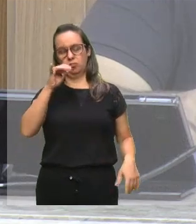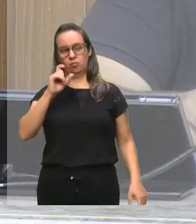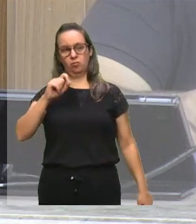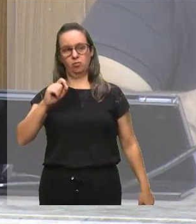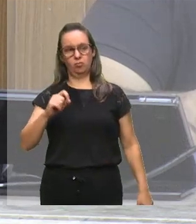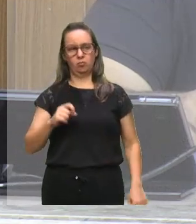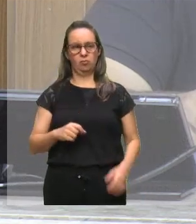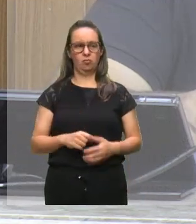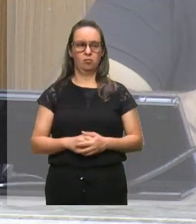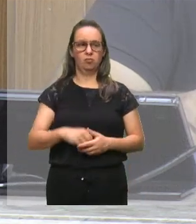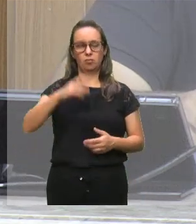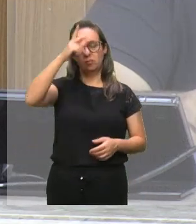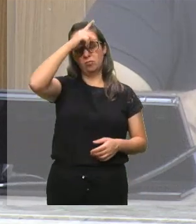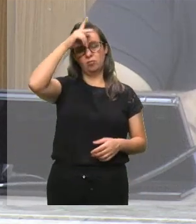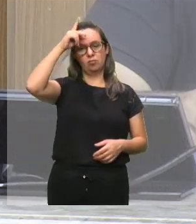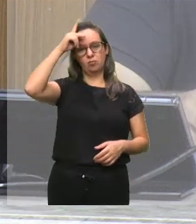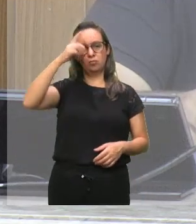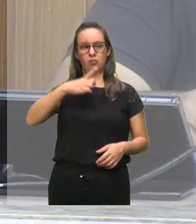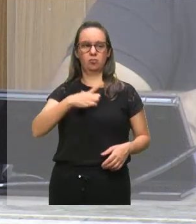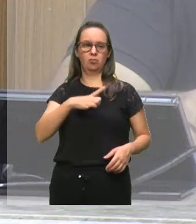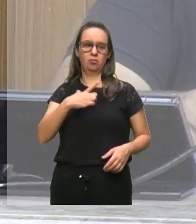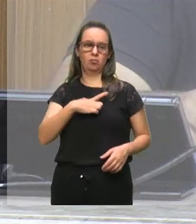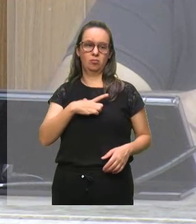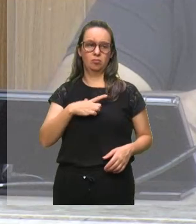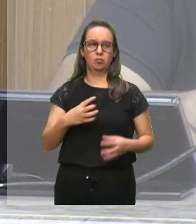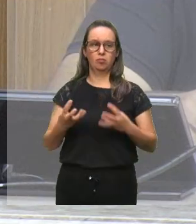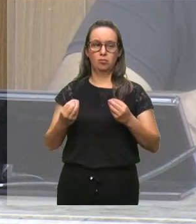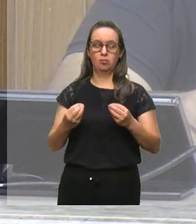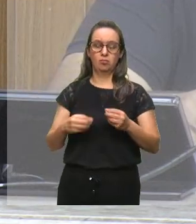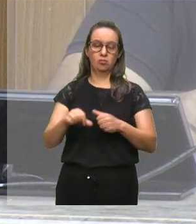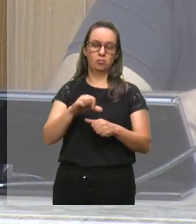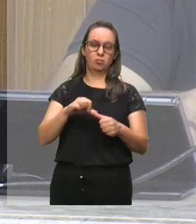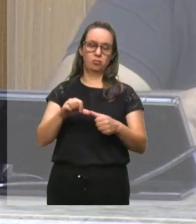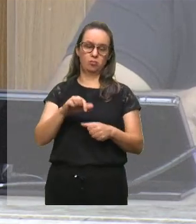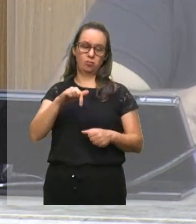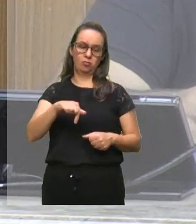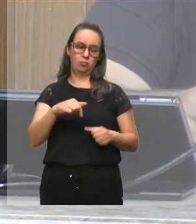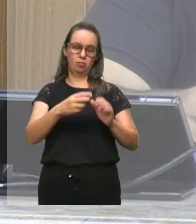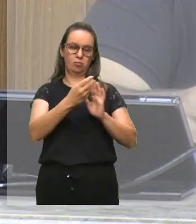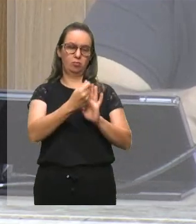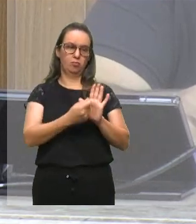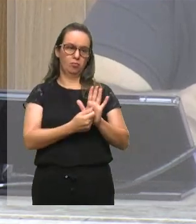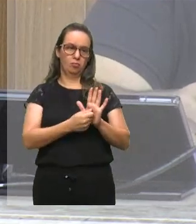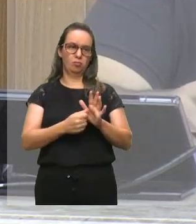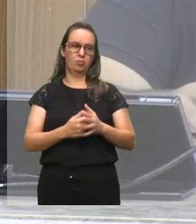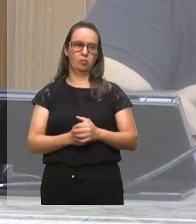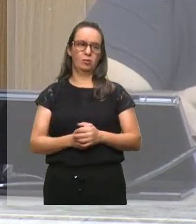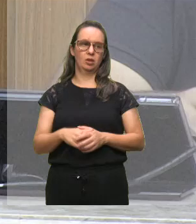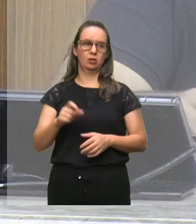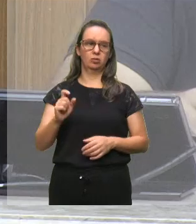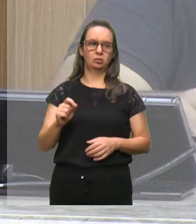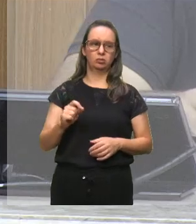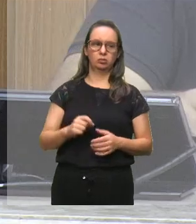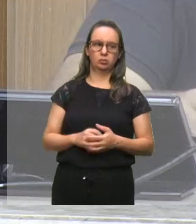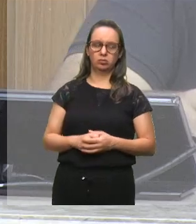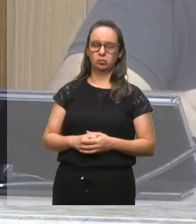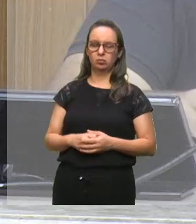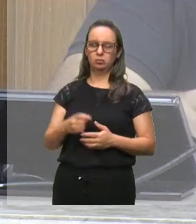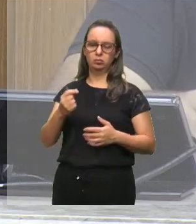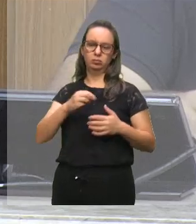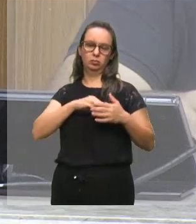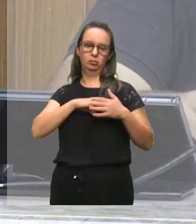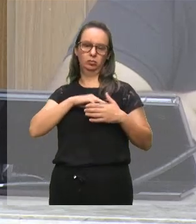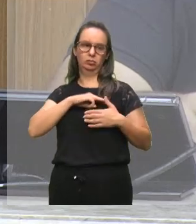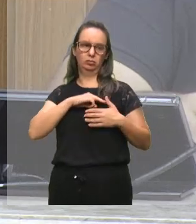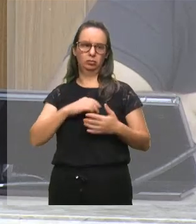gestão que vai assumir não tem como mudar esse orçamento, né? Se vai subir o valor do